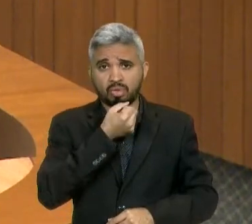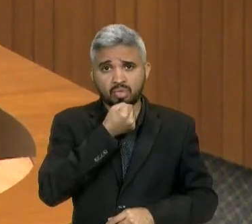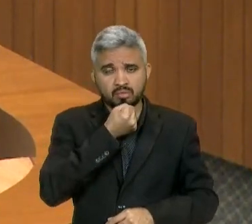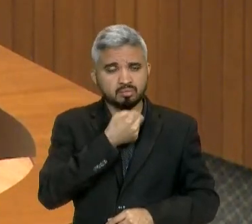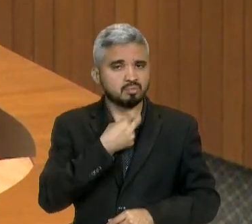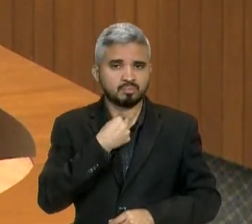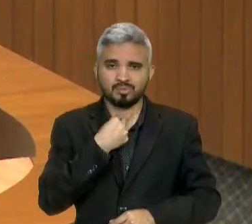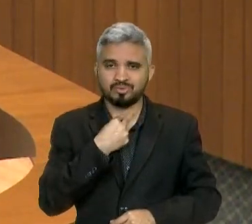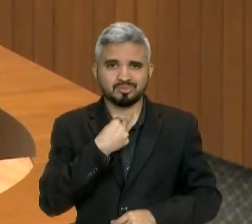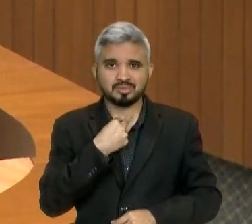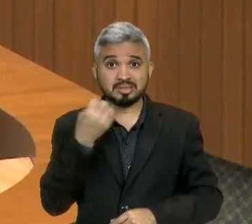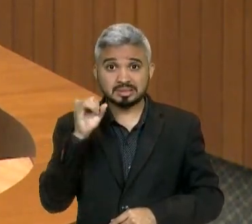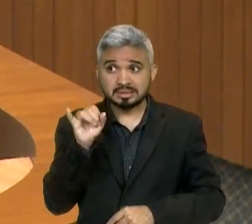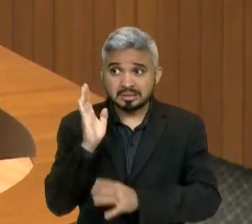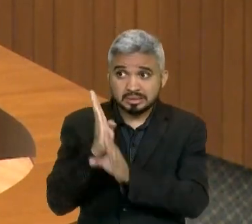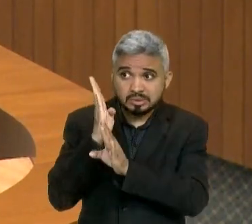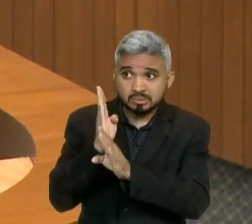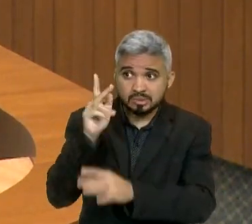seja.